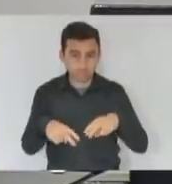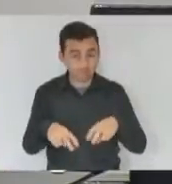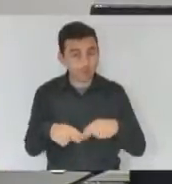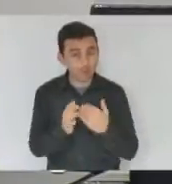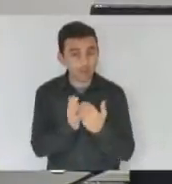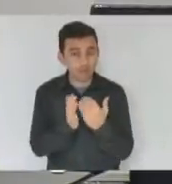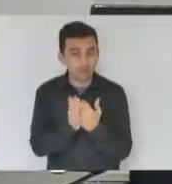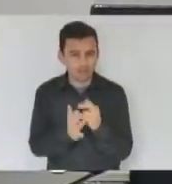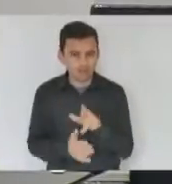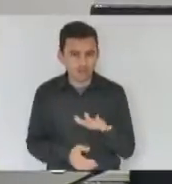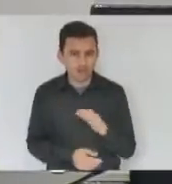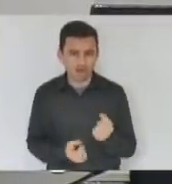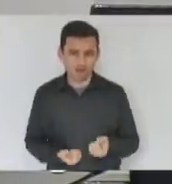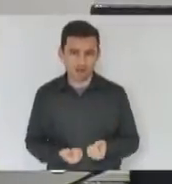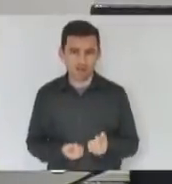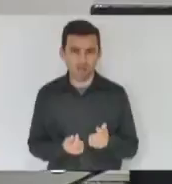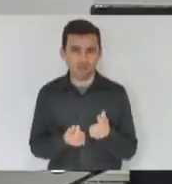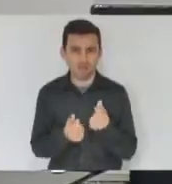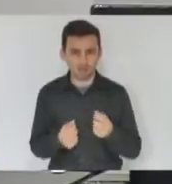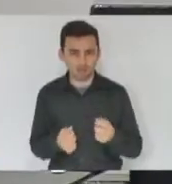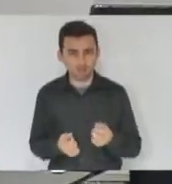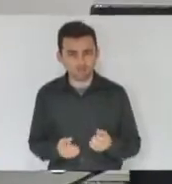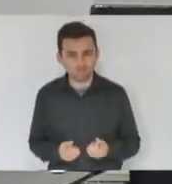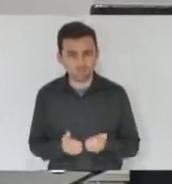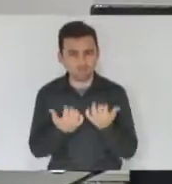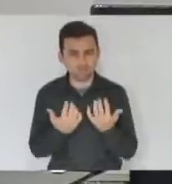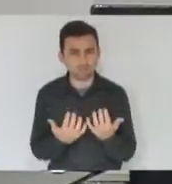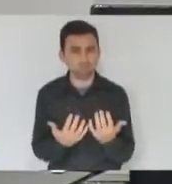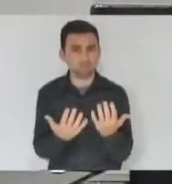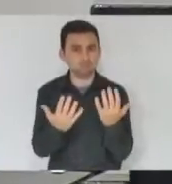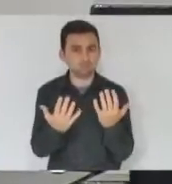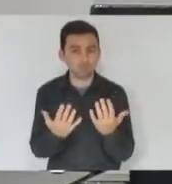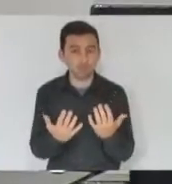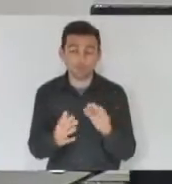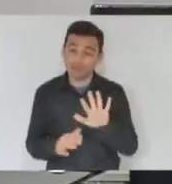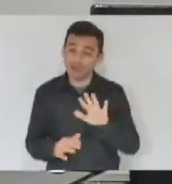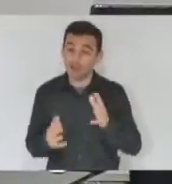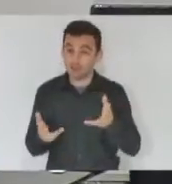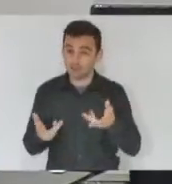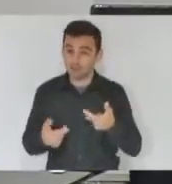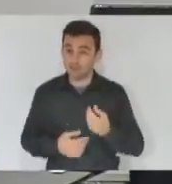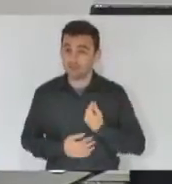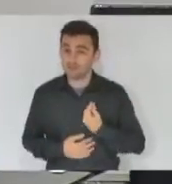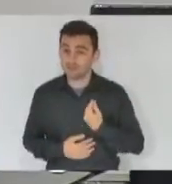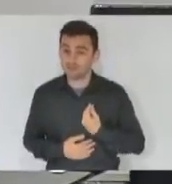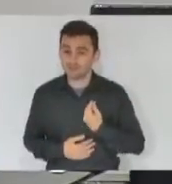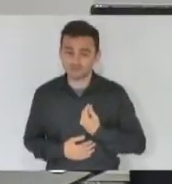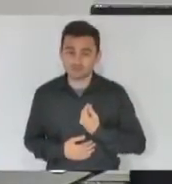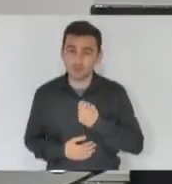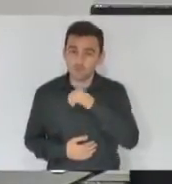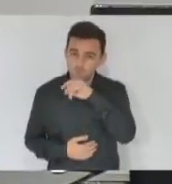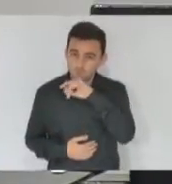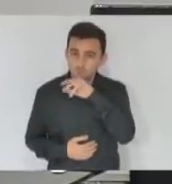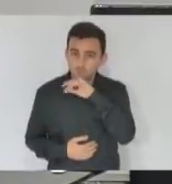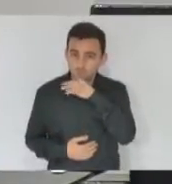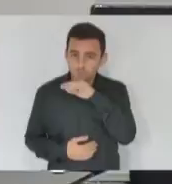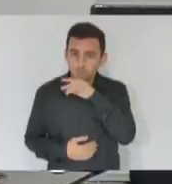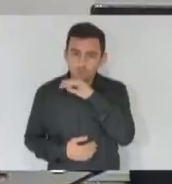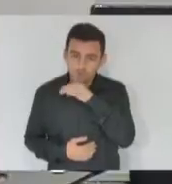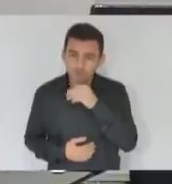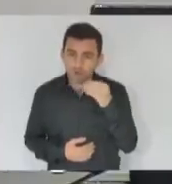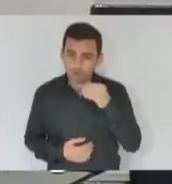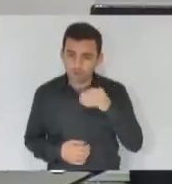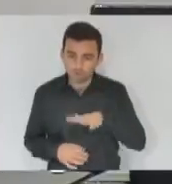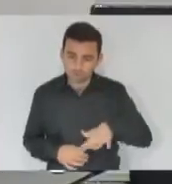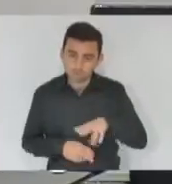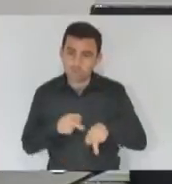muito rica em produção, mas pobre ainda pela qualidade de vida de muitos dos seus